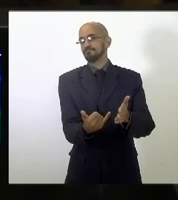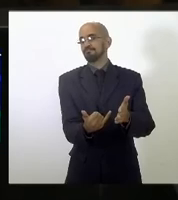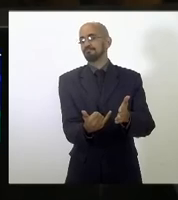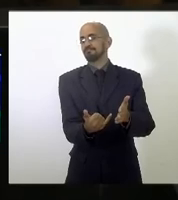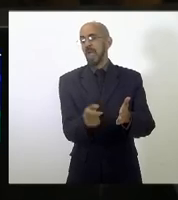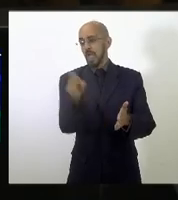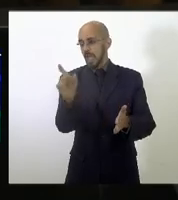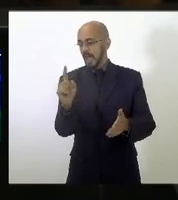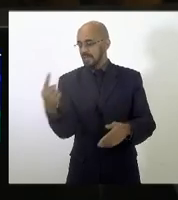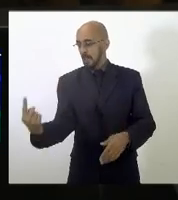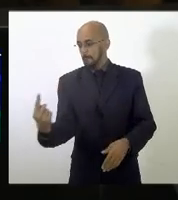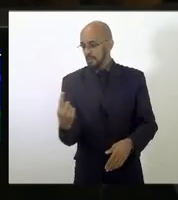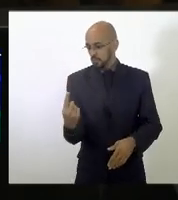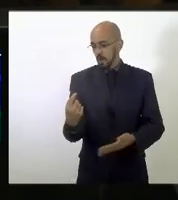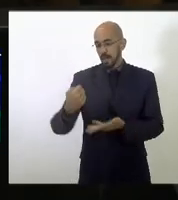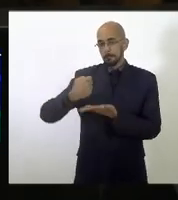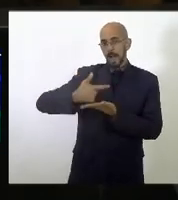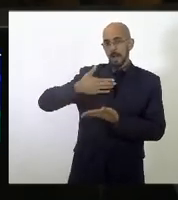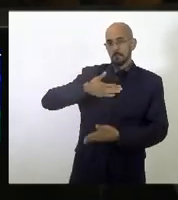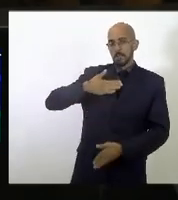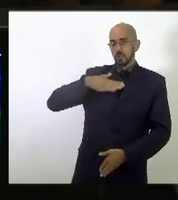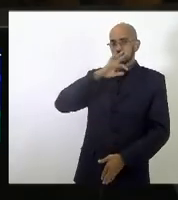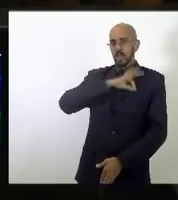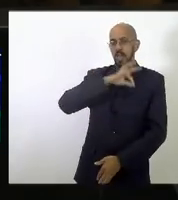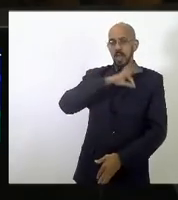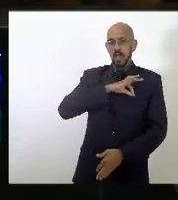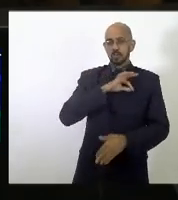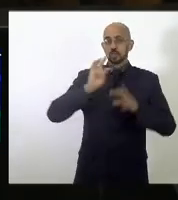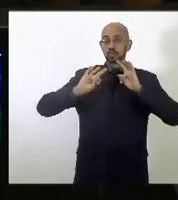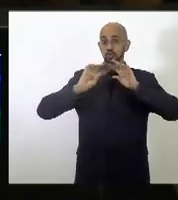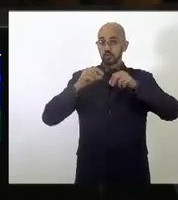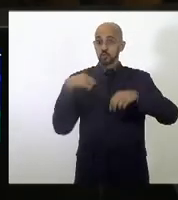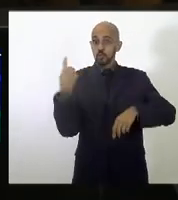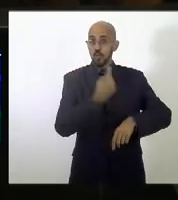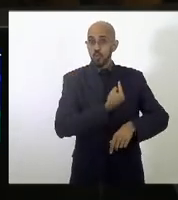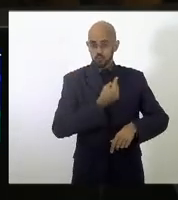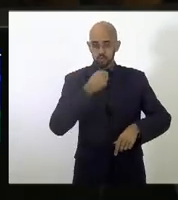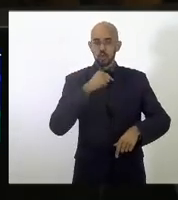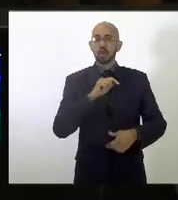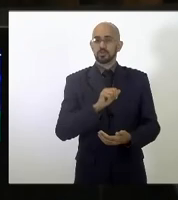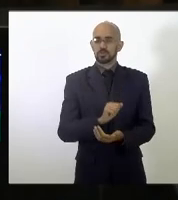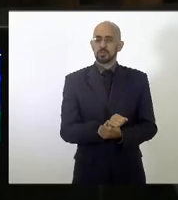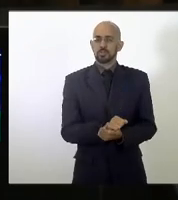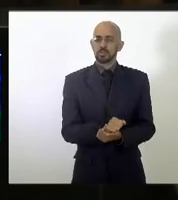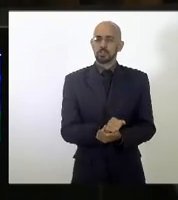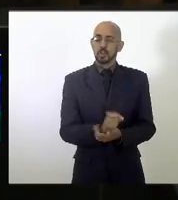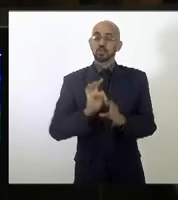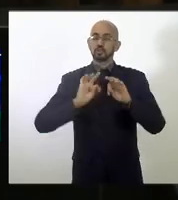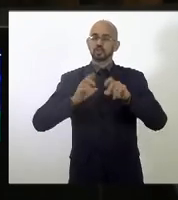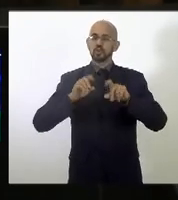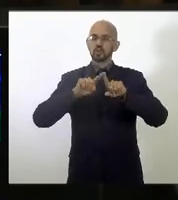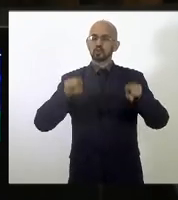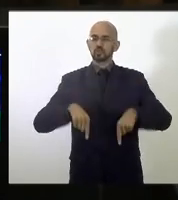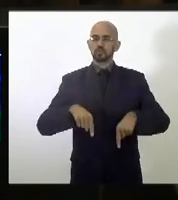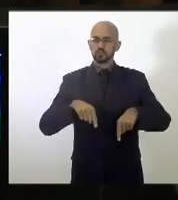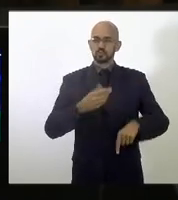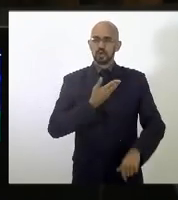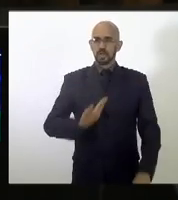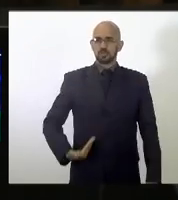Esses que pagam o meu salário, o salário de todos nessa casa e de todos os agentes públicos do Estado.